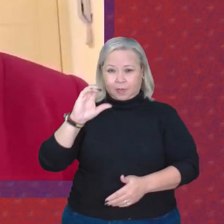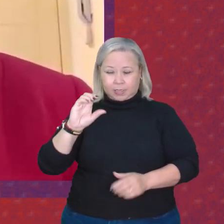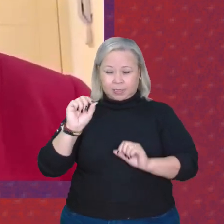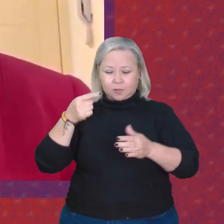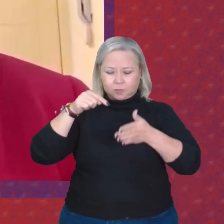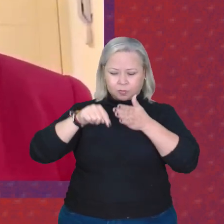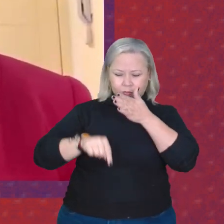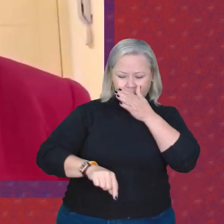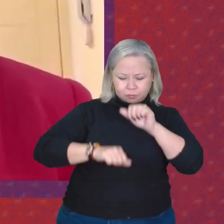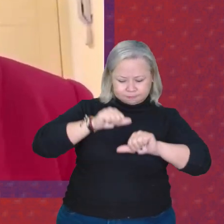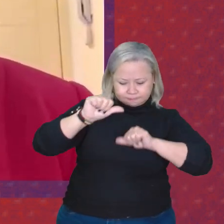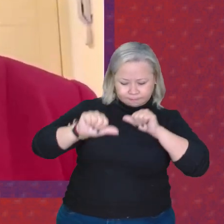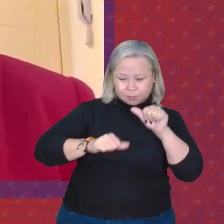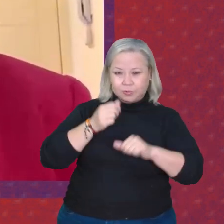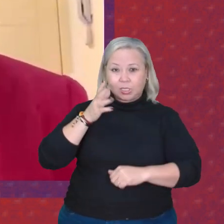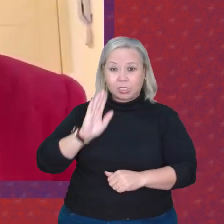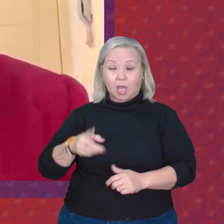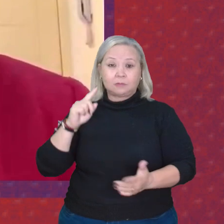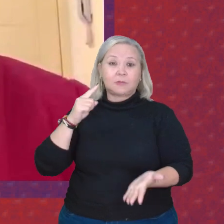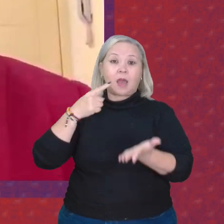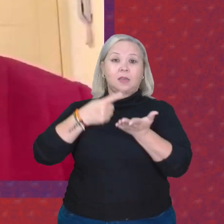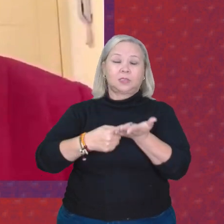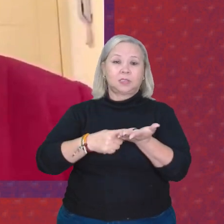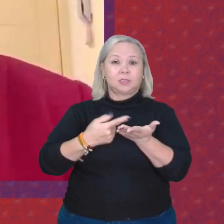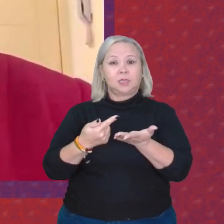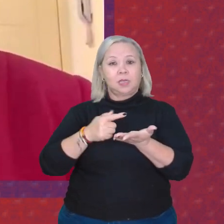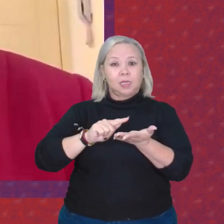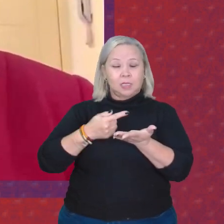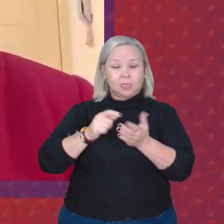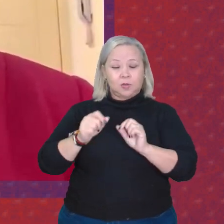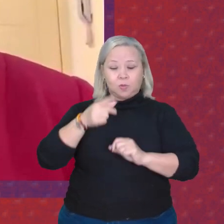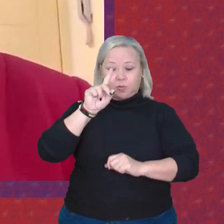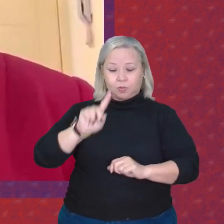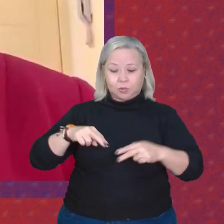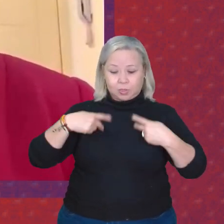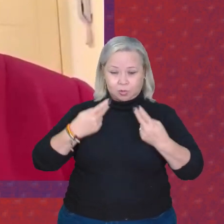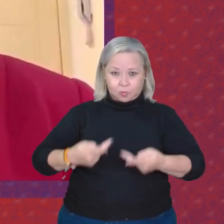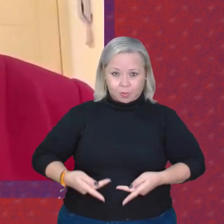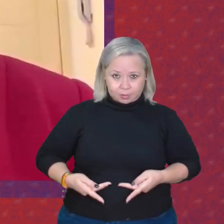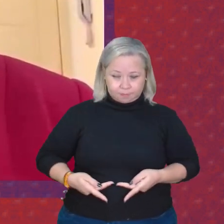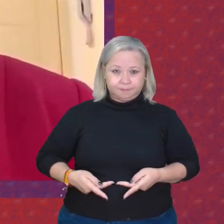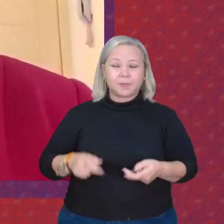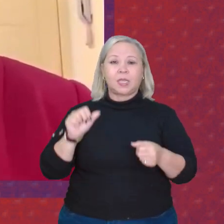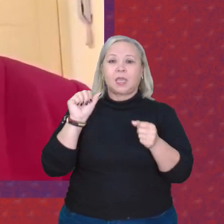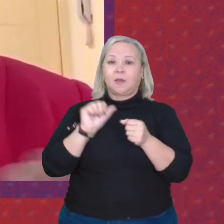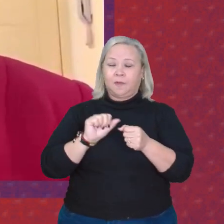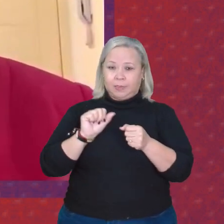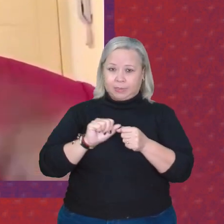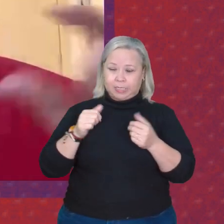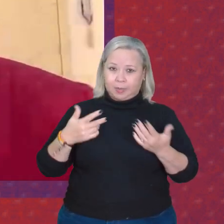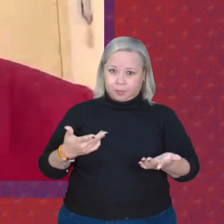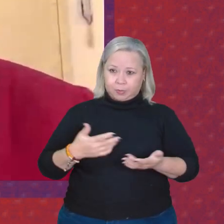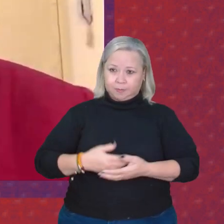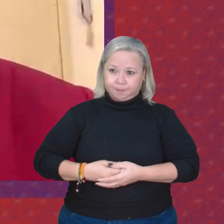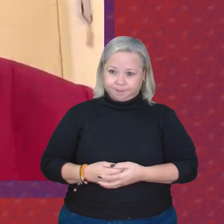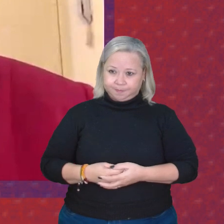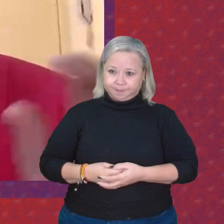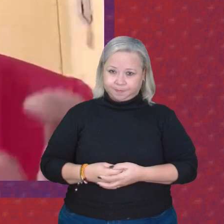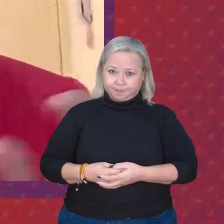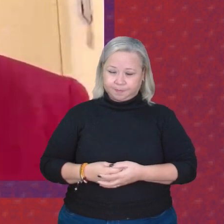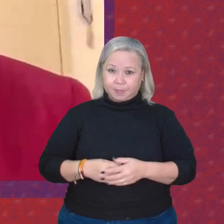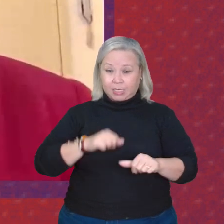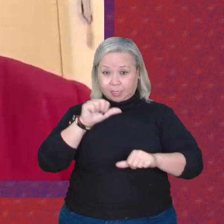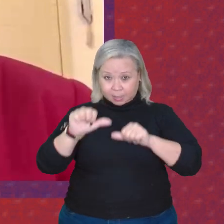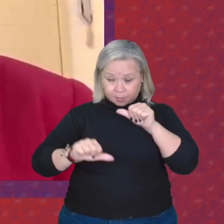profundas transformações já na agenda dos direitos humanos. Nós tivemos houve uma